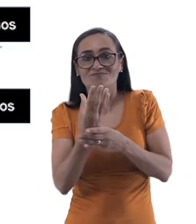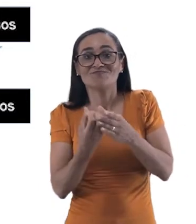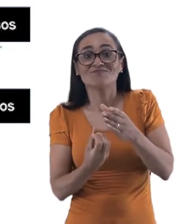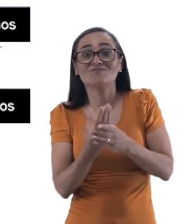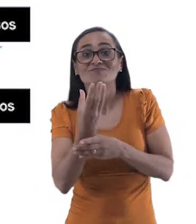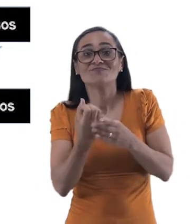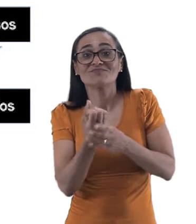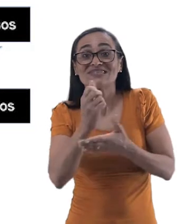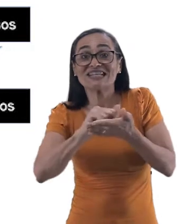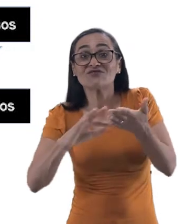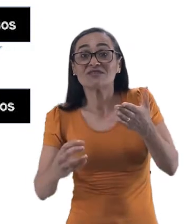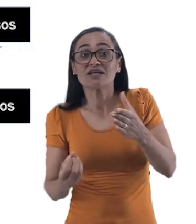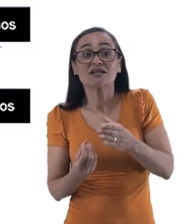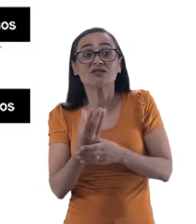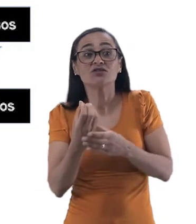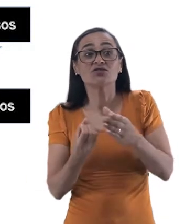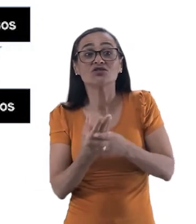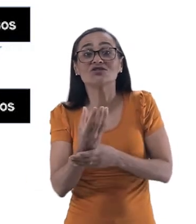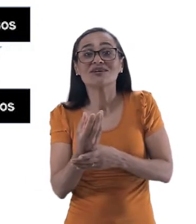geram